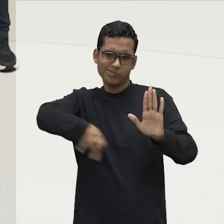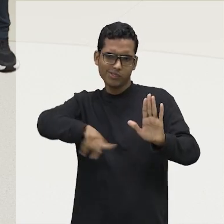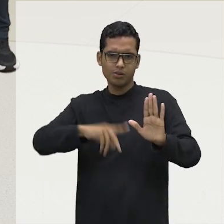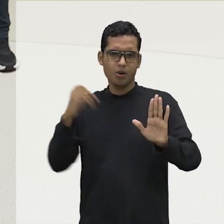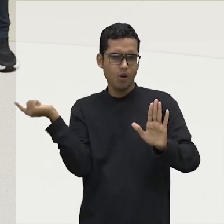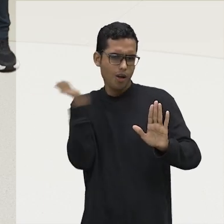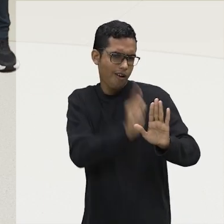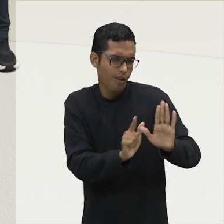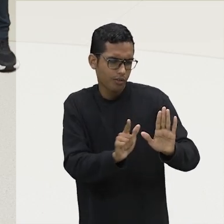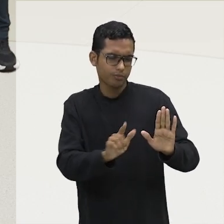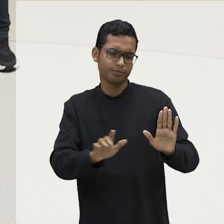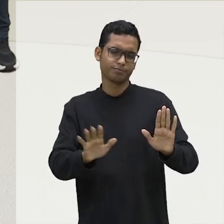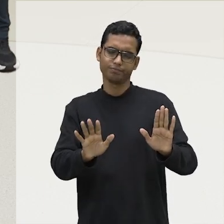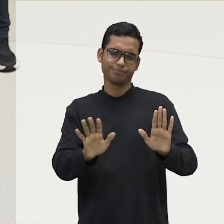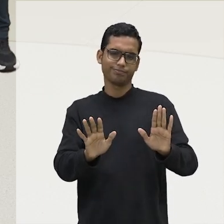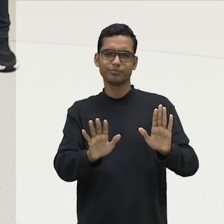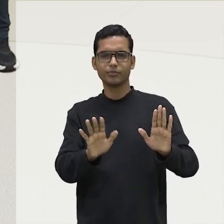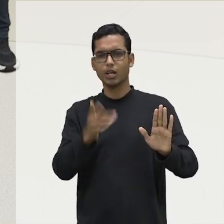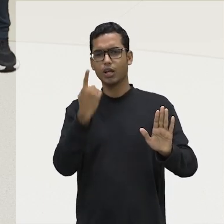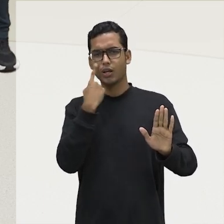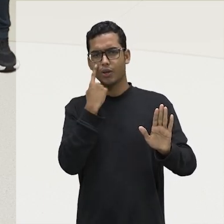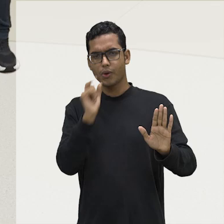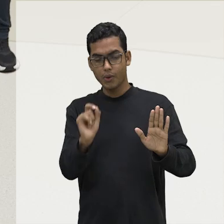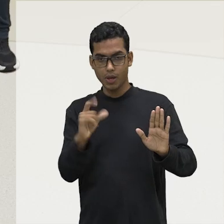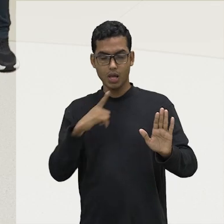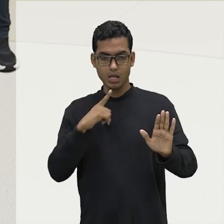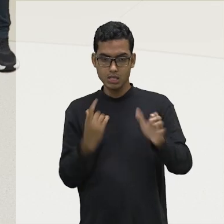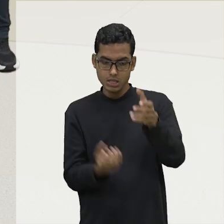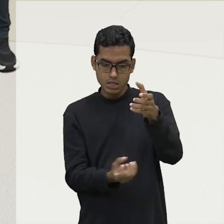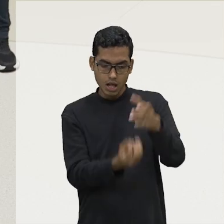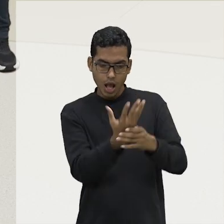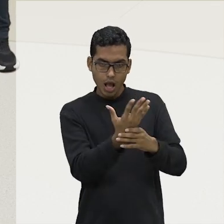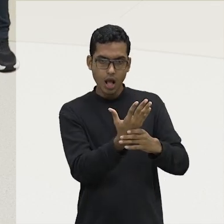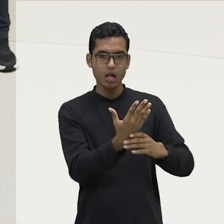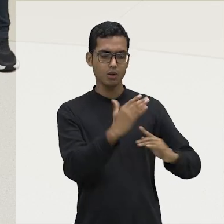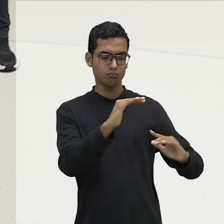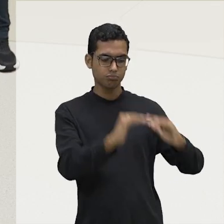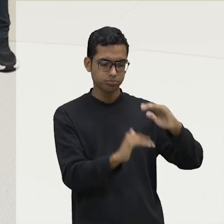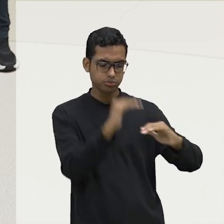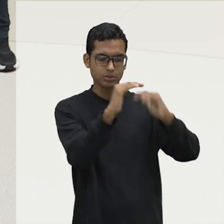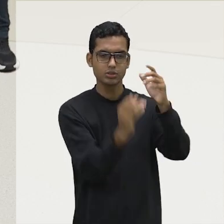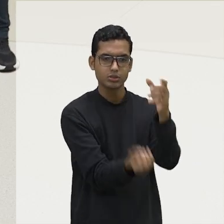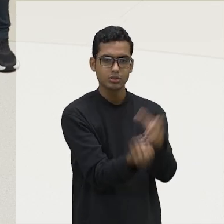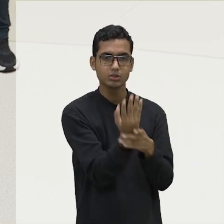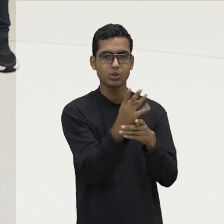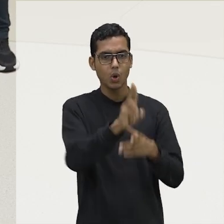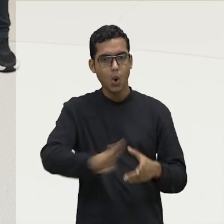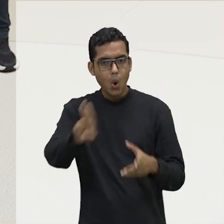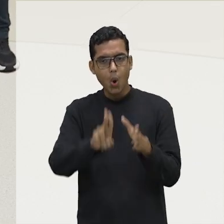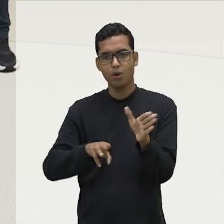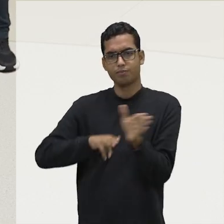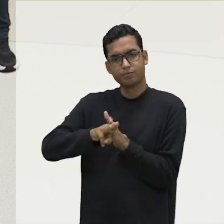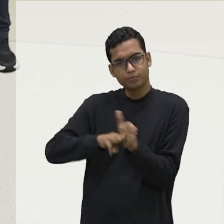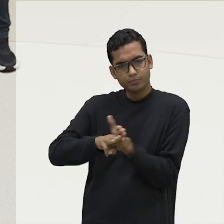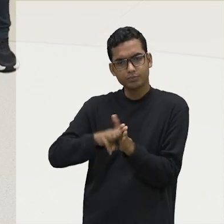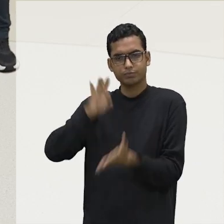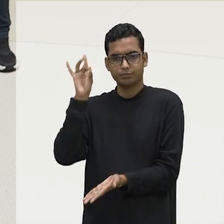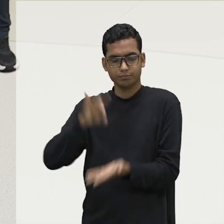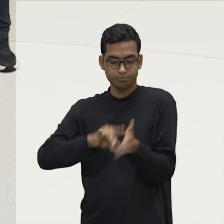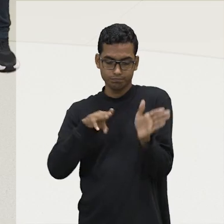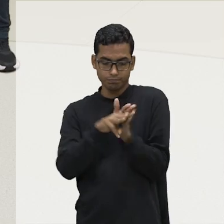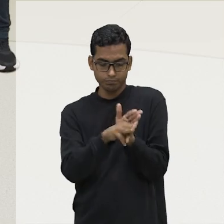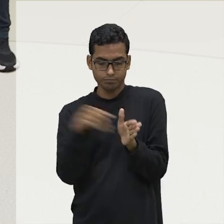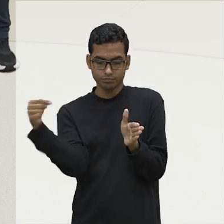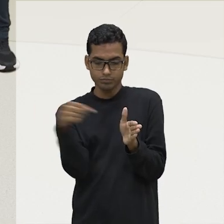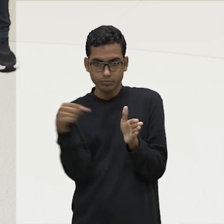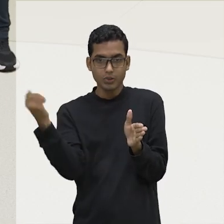explicar? Não, tá certo? Essa construção ela é feita a partir de um método, tá certo? E é esse método